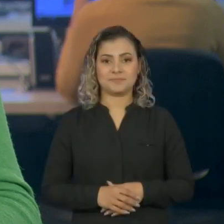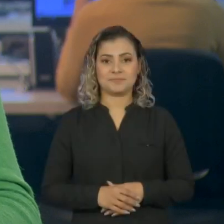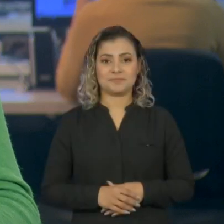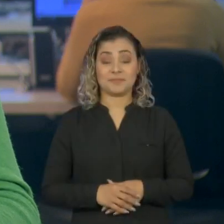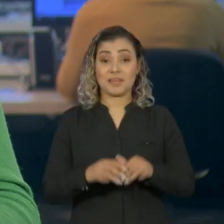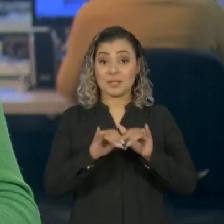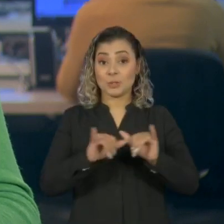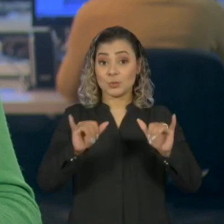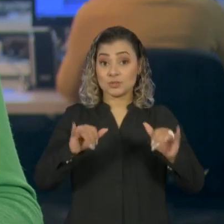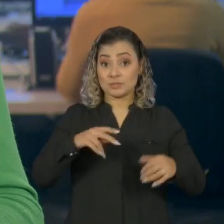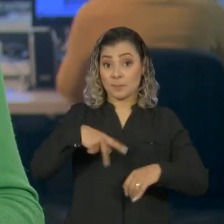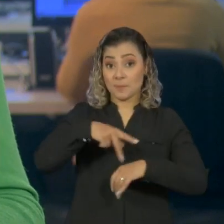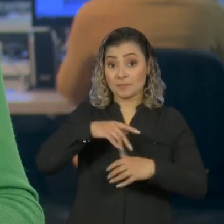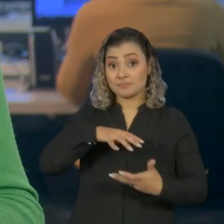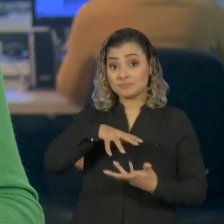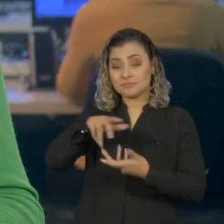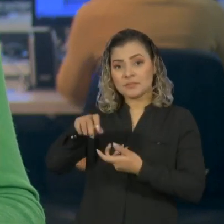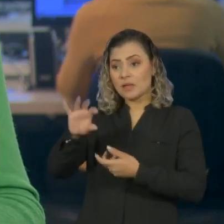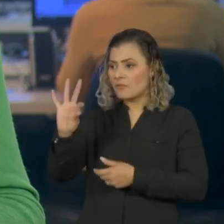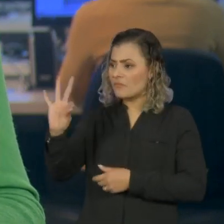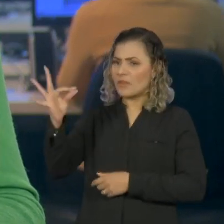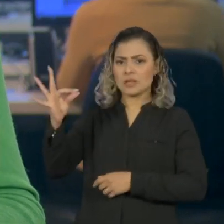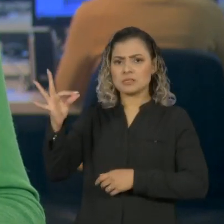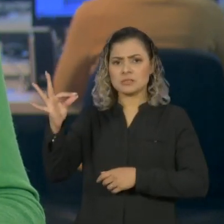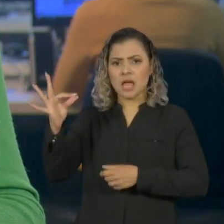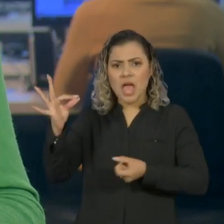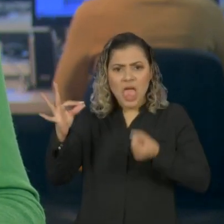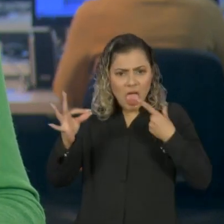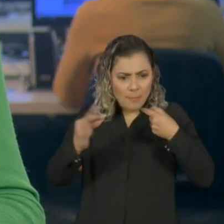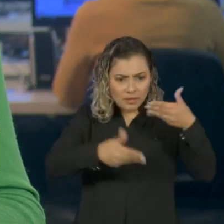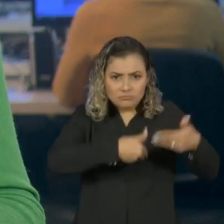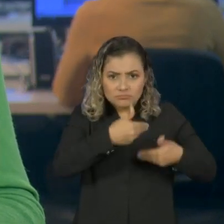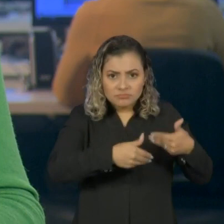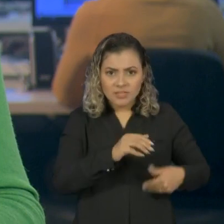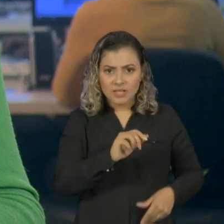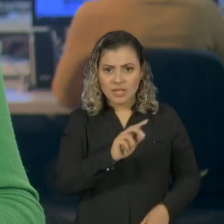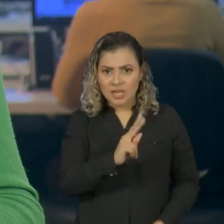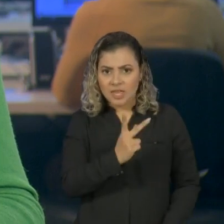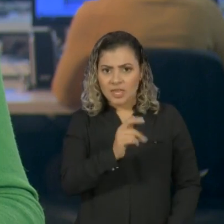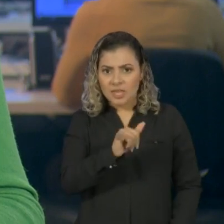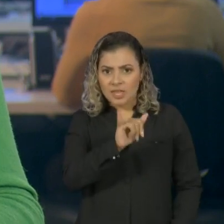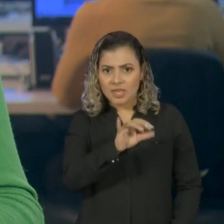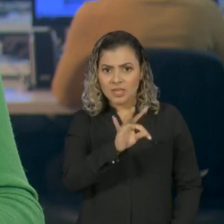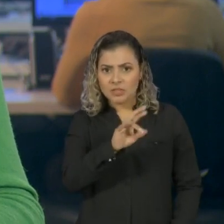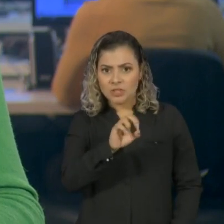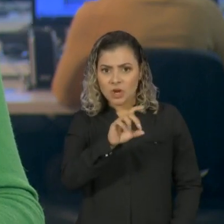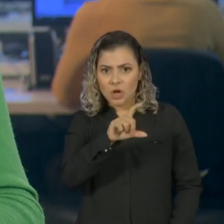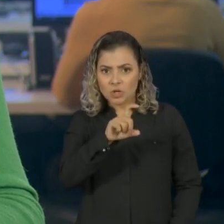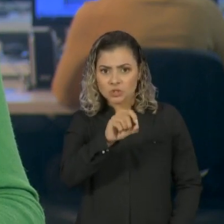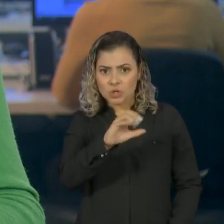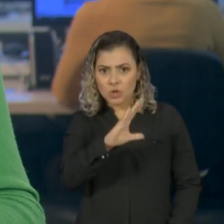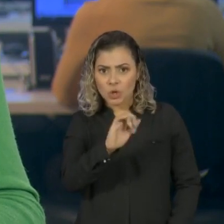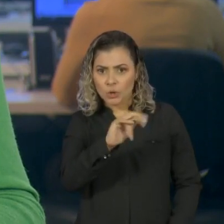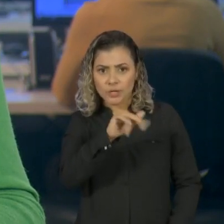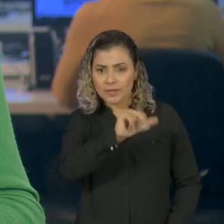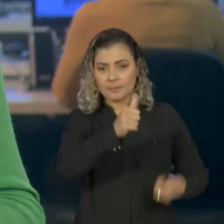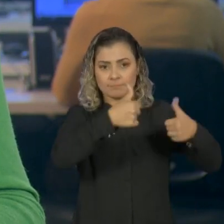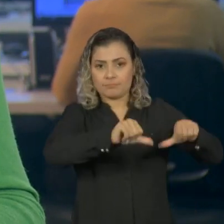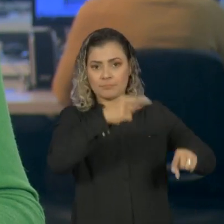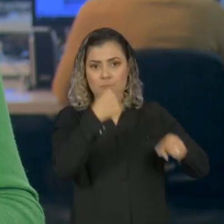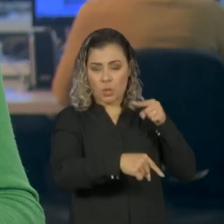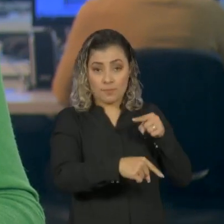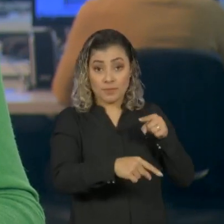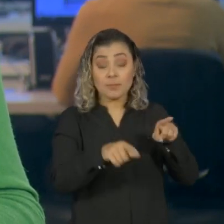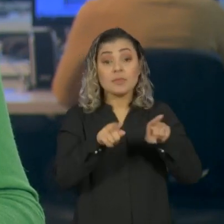Nas notícias internacionais, França proíbe a hidroxicloroquina. E ONU convoca esforço internacional para ajudar países